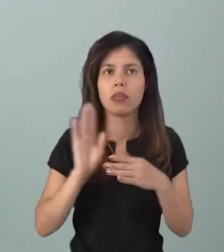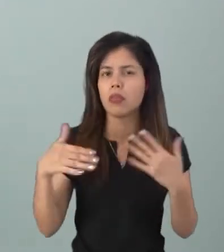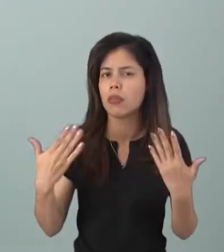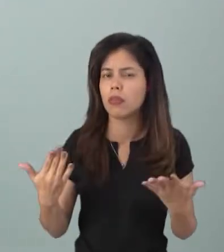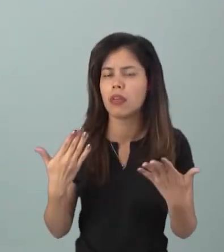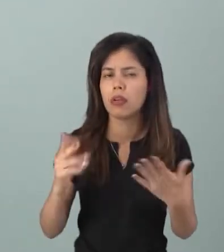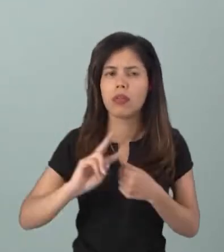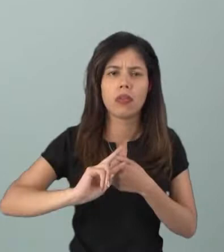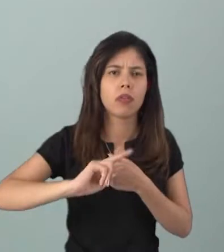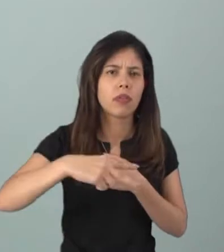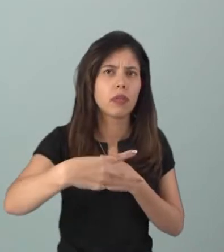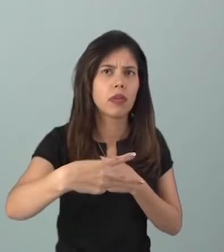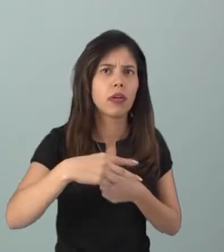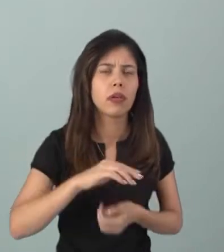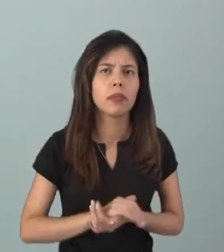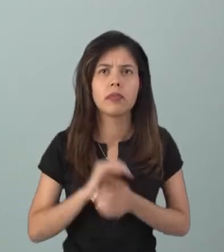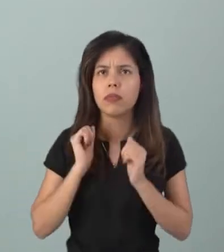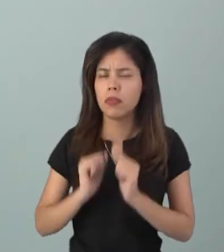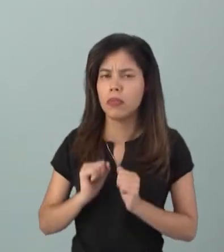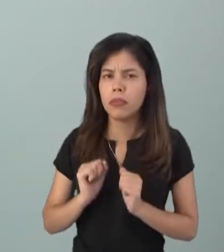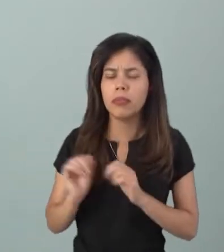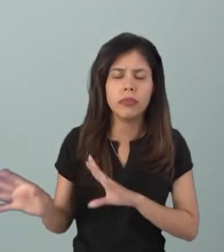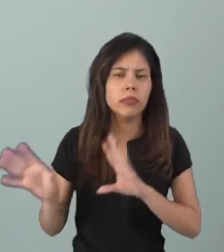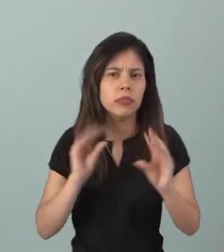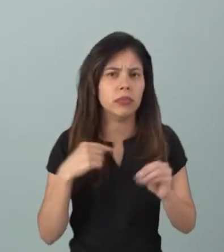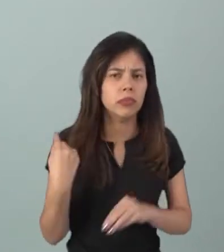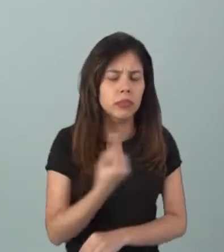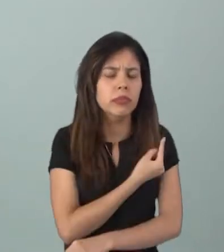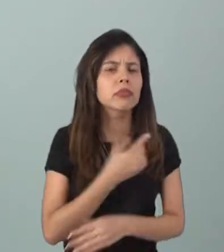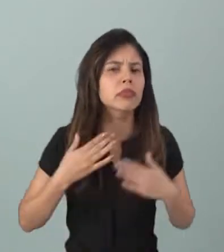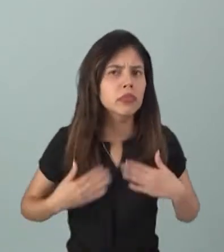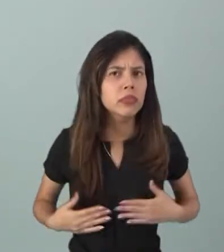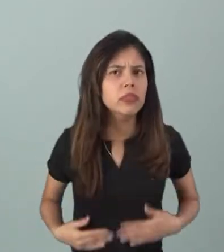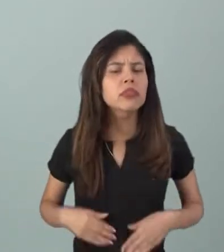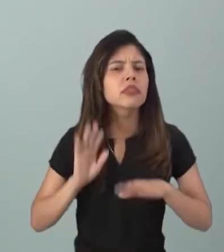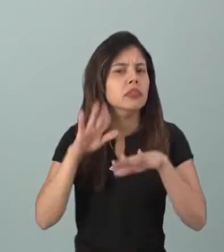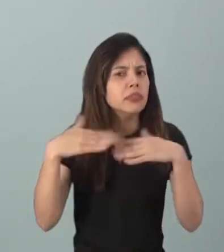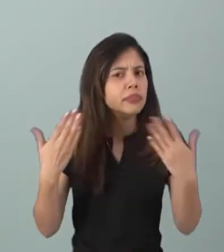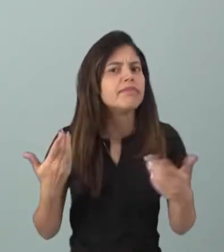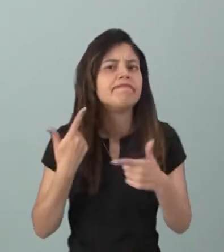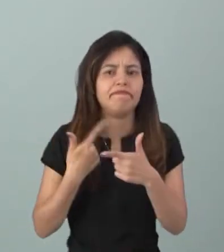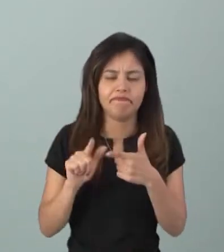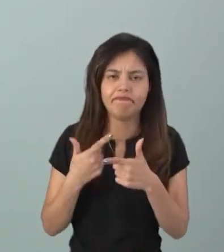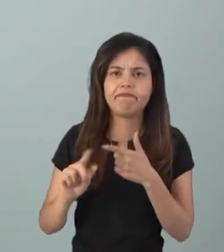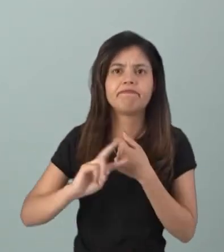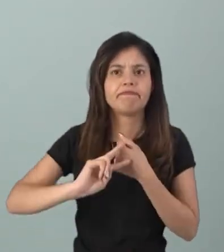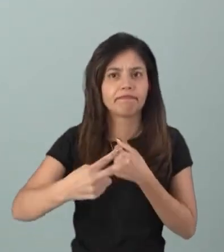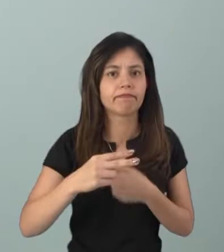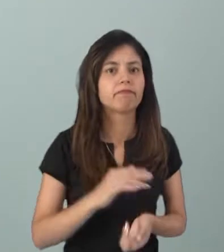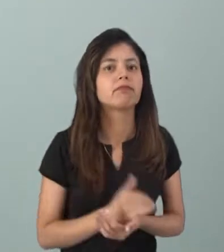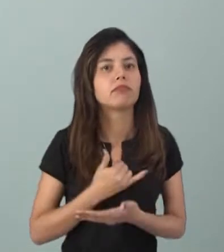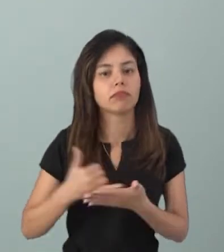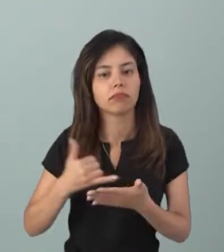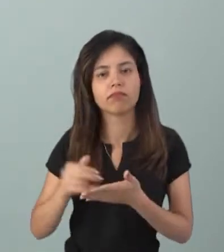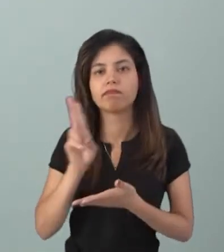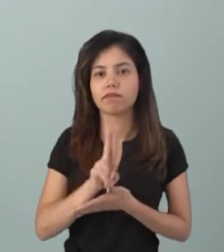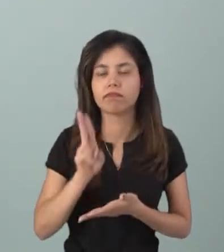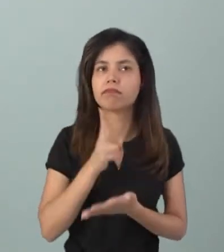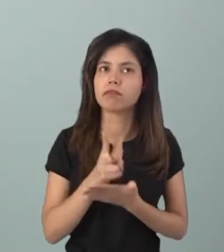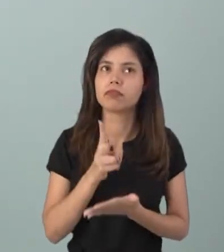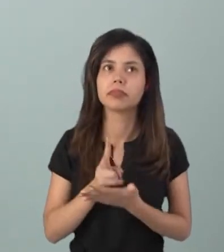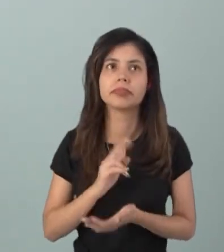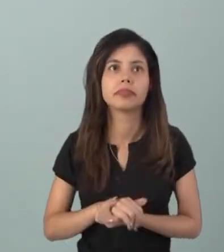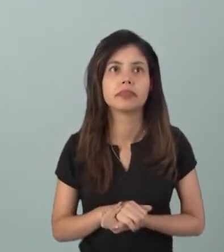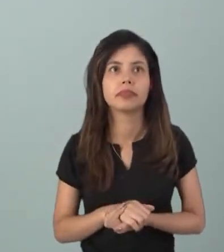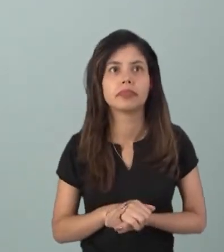essas consequências que podem ser levadas ao nosso corpo, né? Quais são as consequências do consumo diário de drogas? Entre as